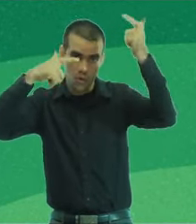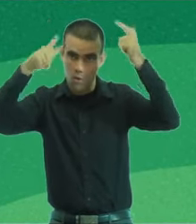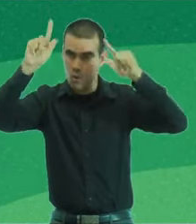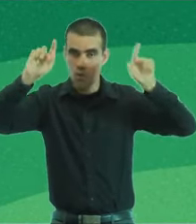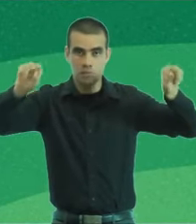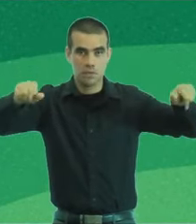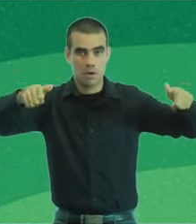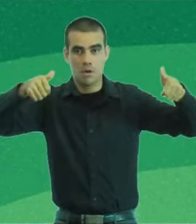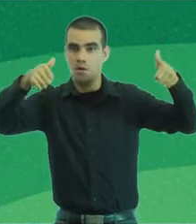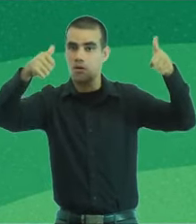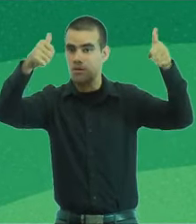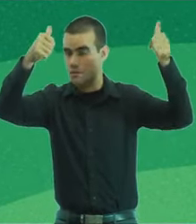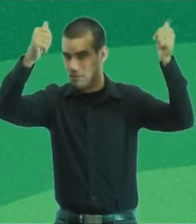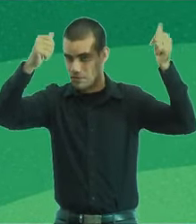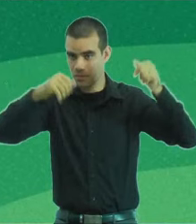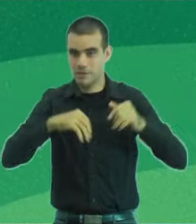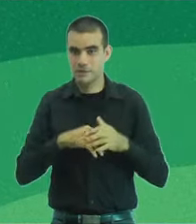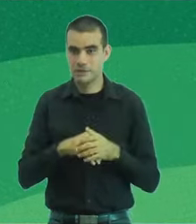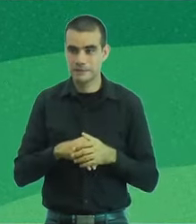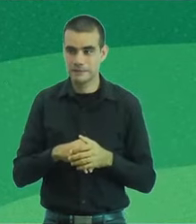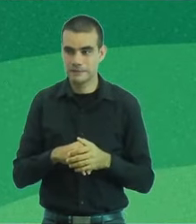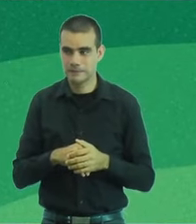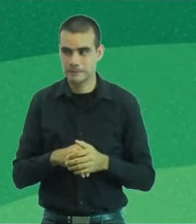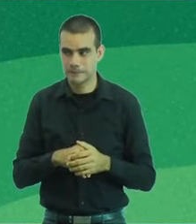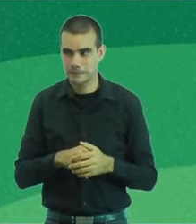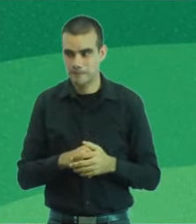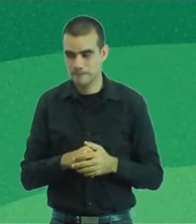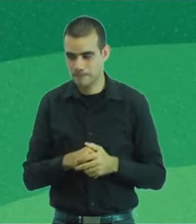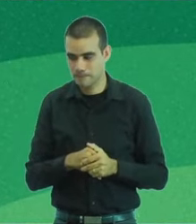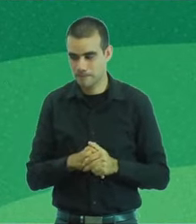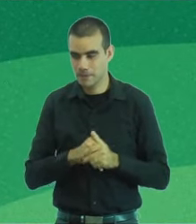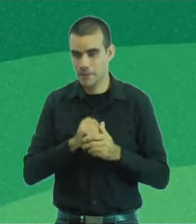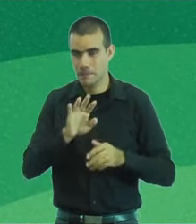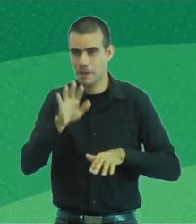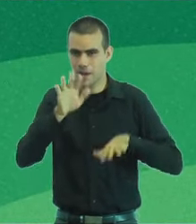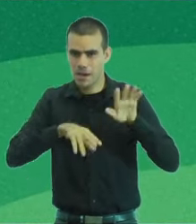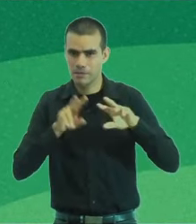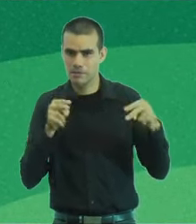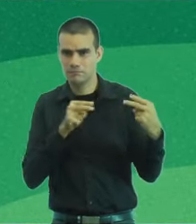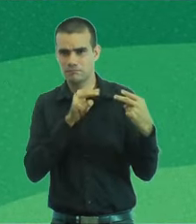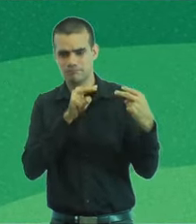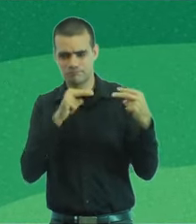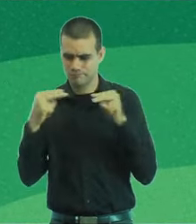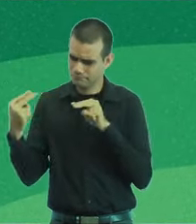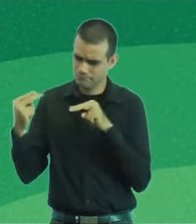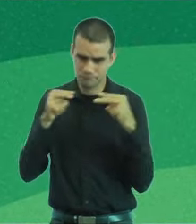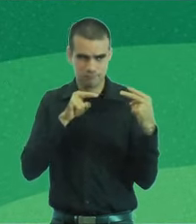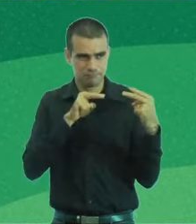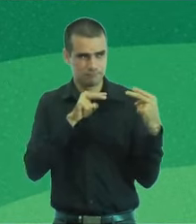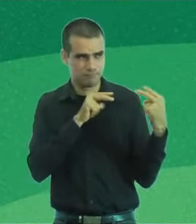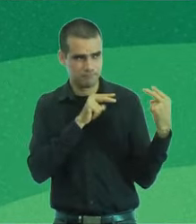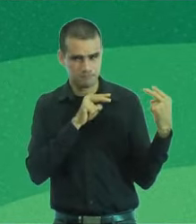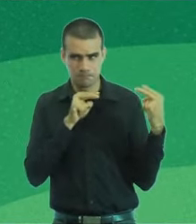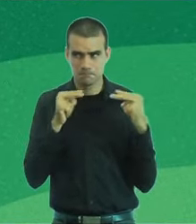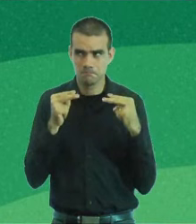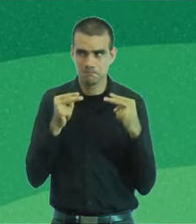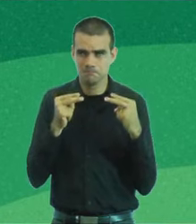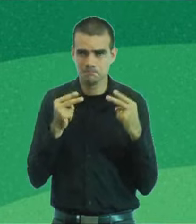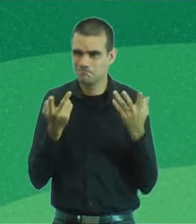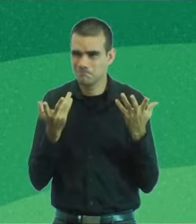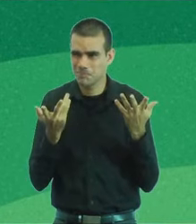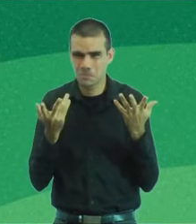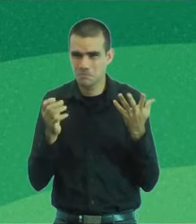do que as que a gente veio Sabe às vezes a gente olha para o outro e as coisas